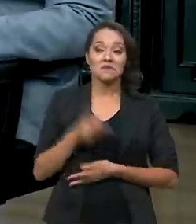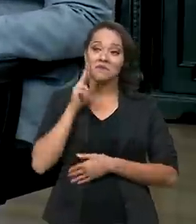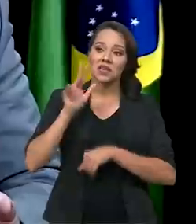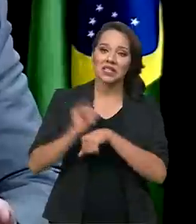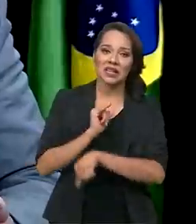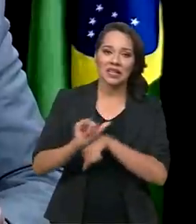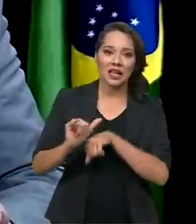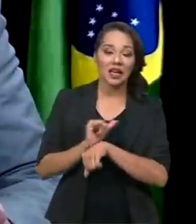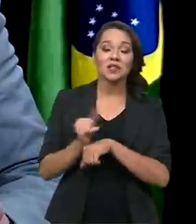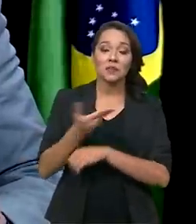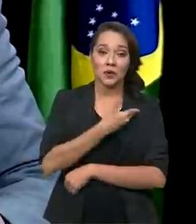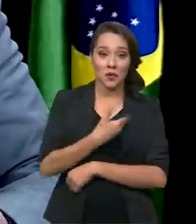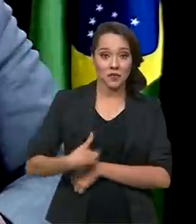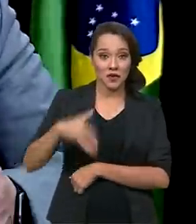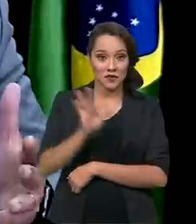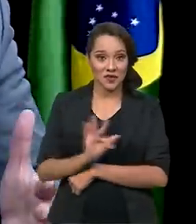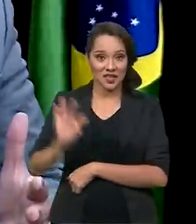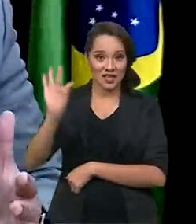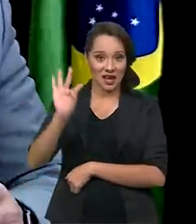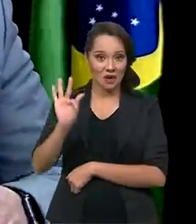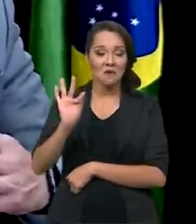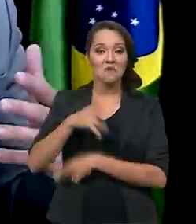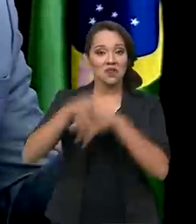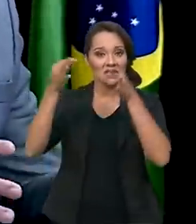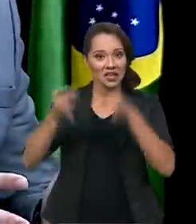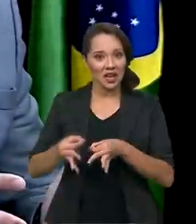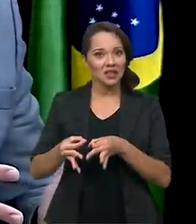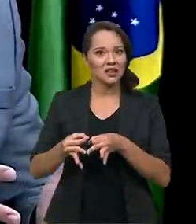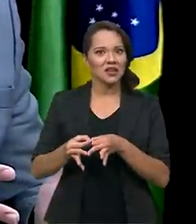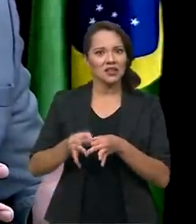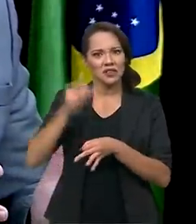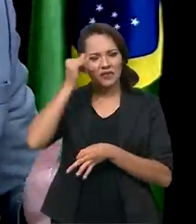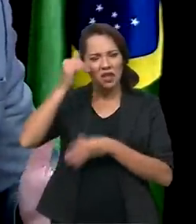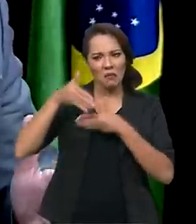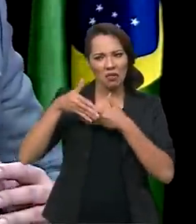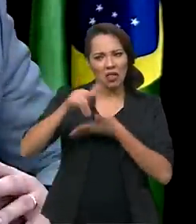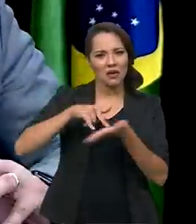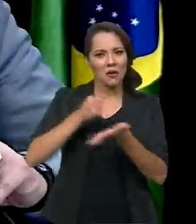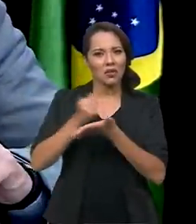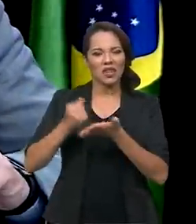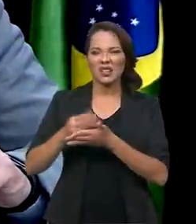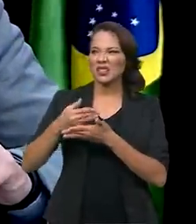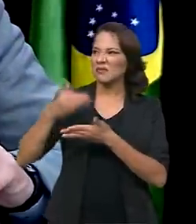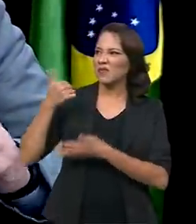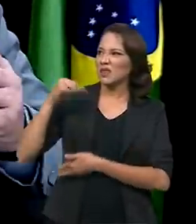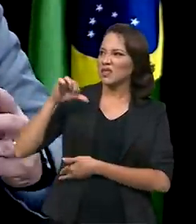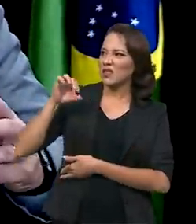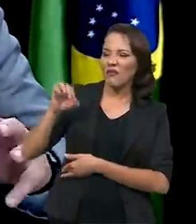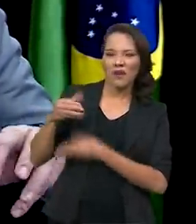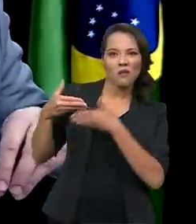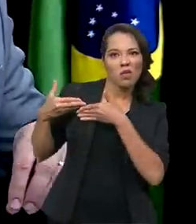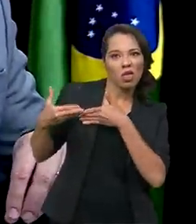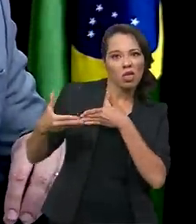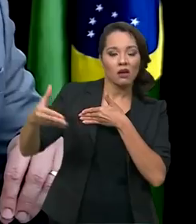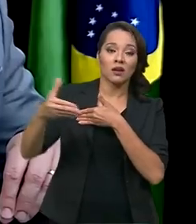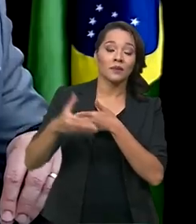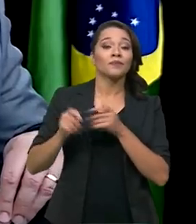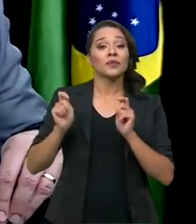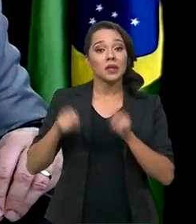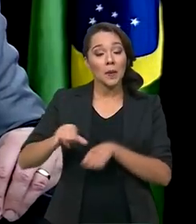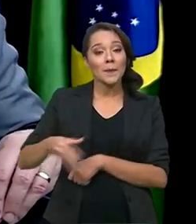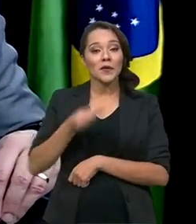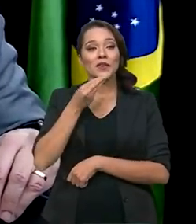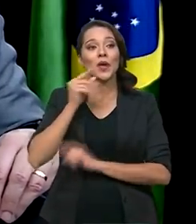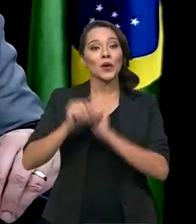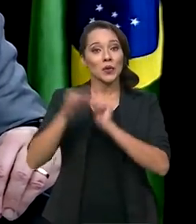estratégia adotada pelo governo federal foi correta, de não prorrogar aqueles contratos da década de 90. Era possível aproveitar o que